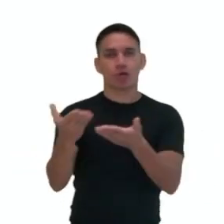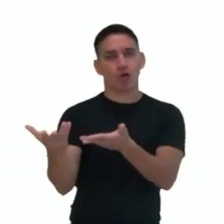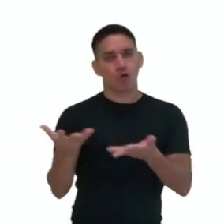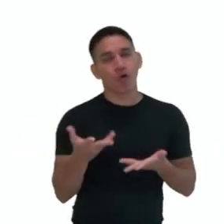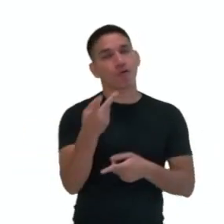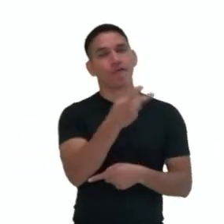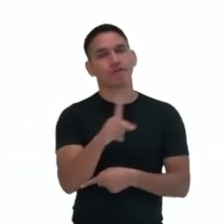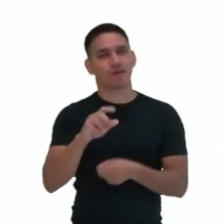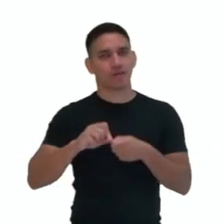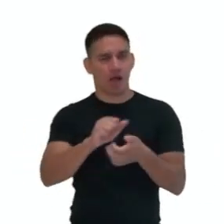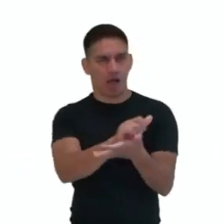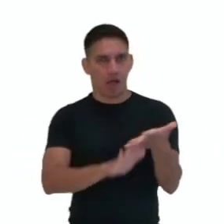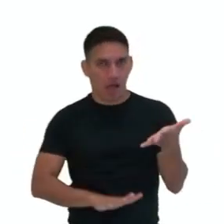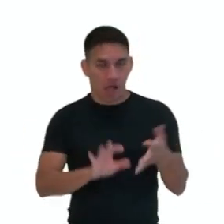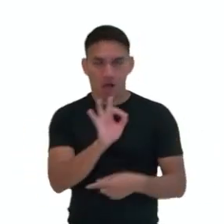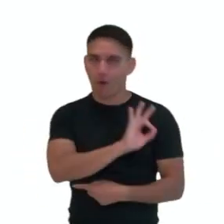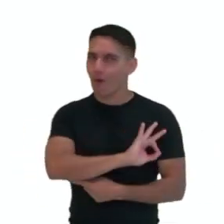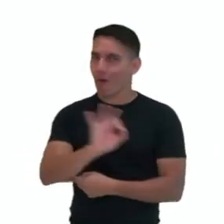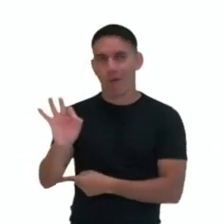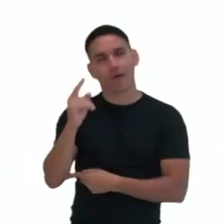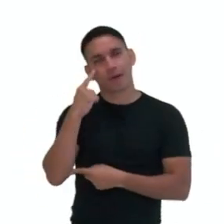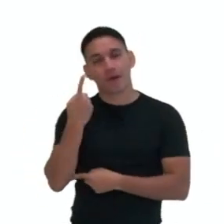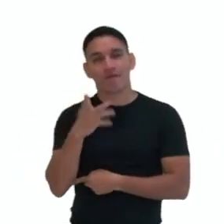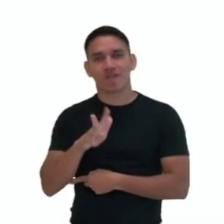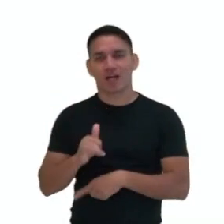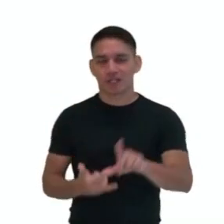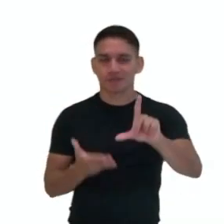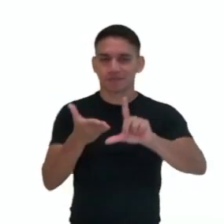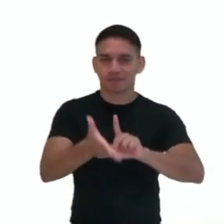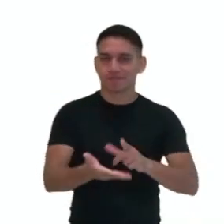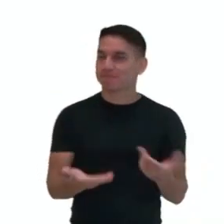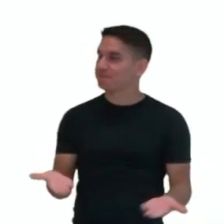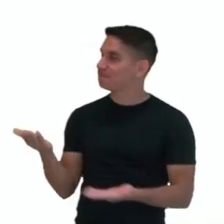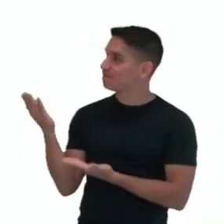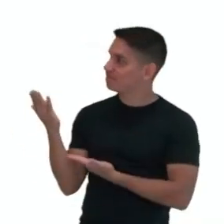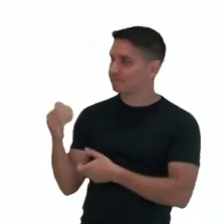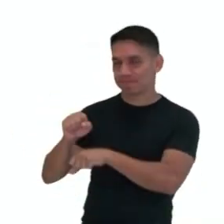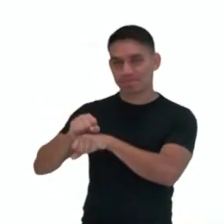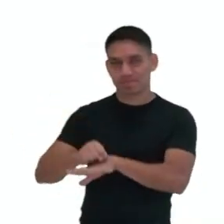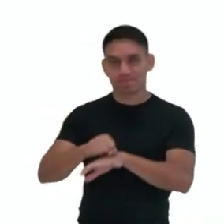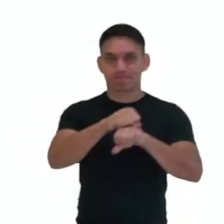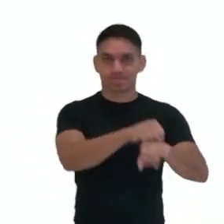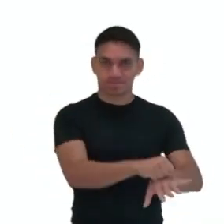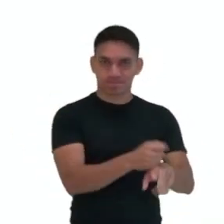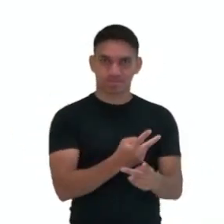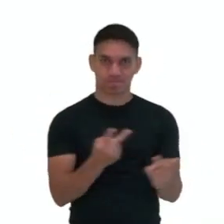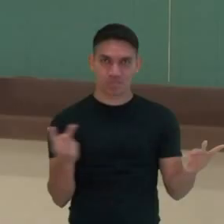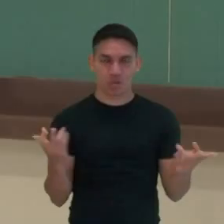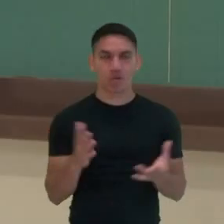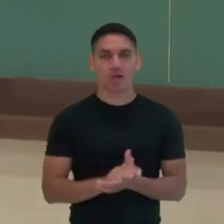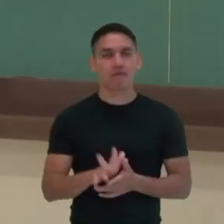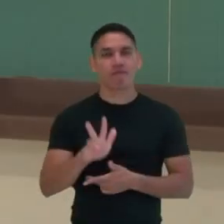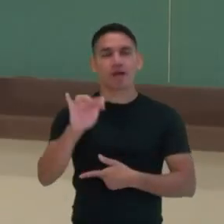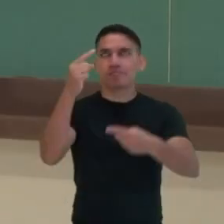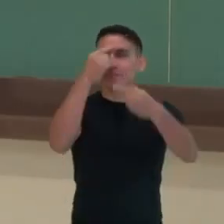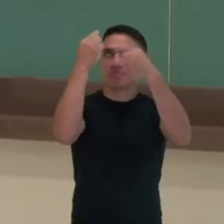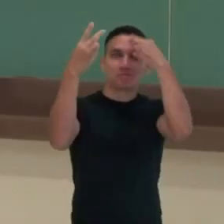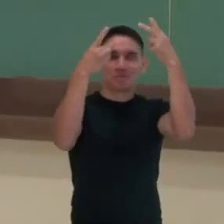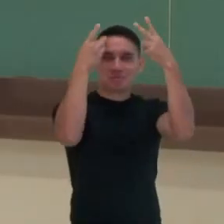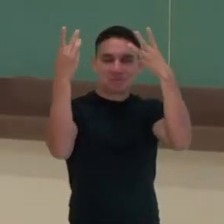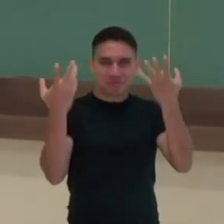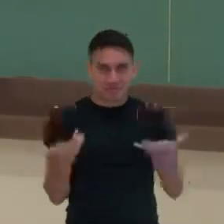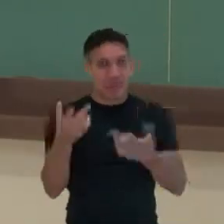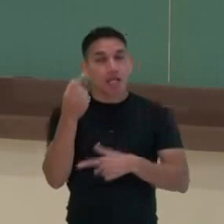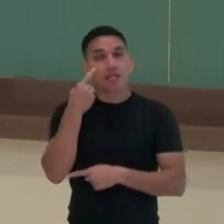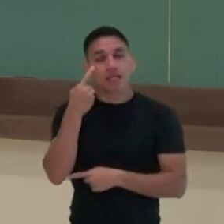convido a fazer uma atividade ótima. Acesse o Jamboard ou o Padlet e vamos fazer uma brainstorm para responder